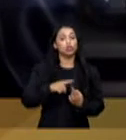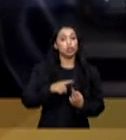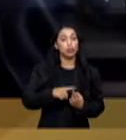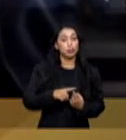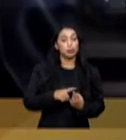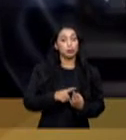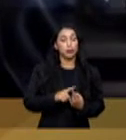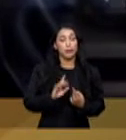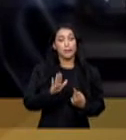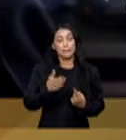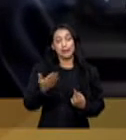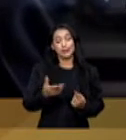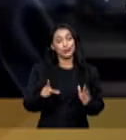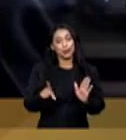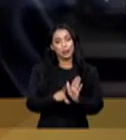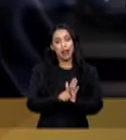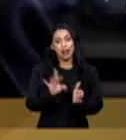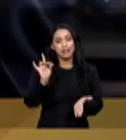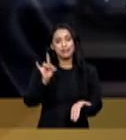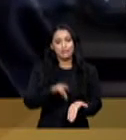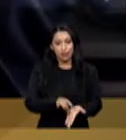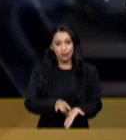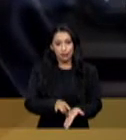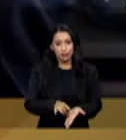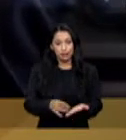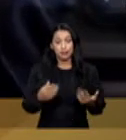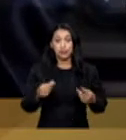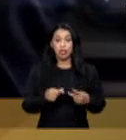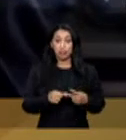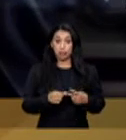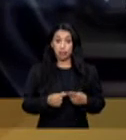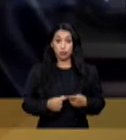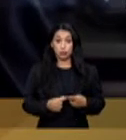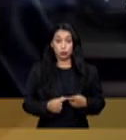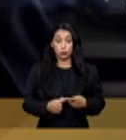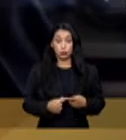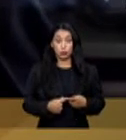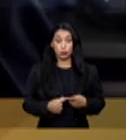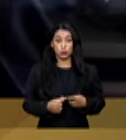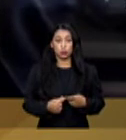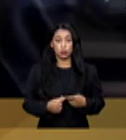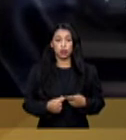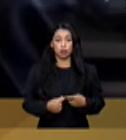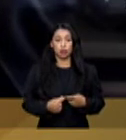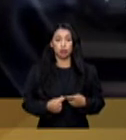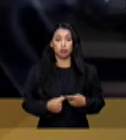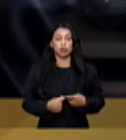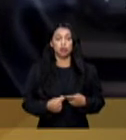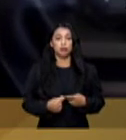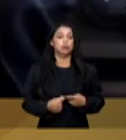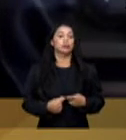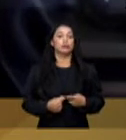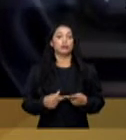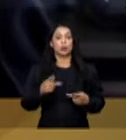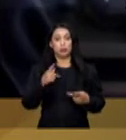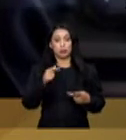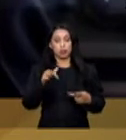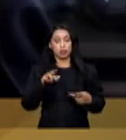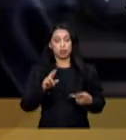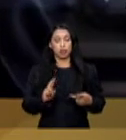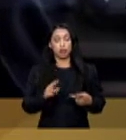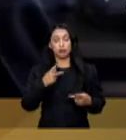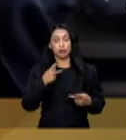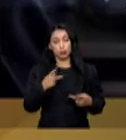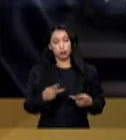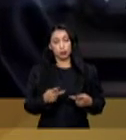tem uma sanção válida. A segunda possibilidade, defendida da tribuna pelo ilustre Procurador-Geral da